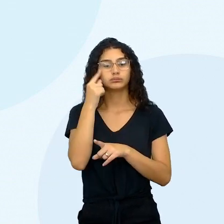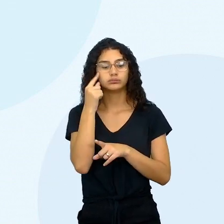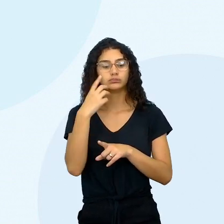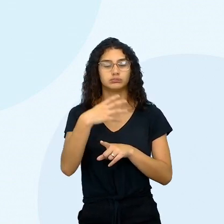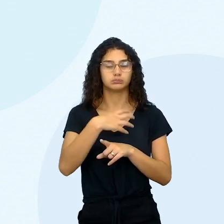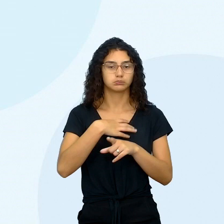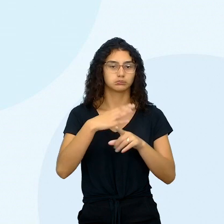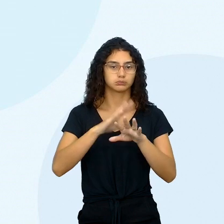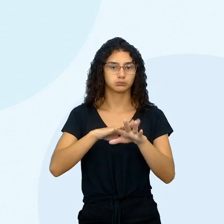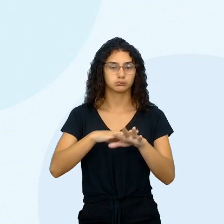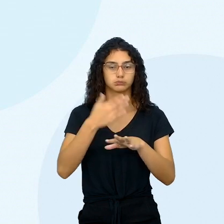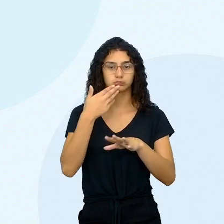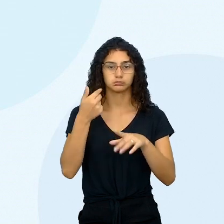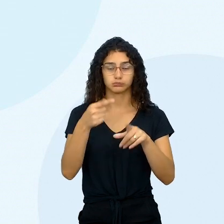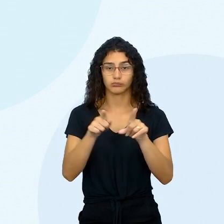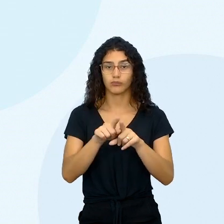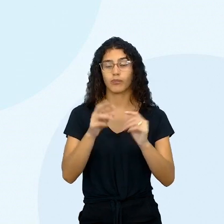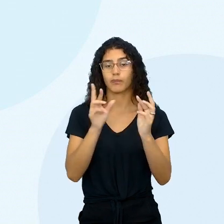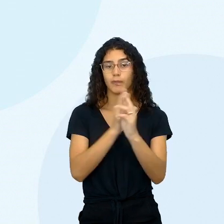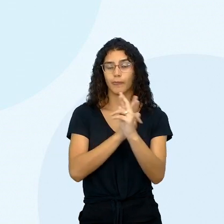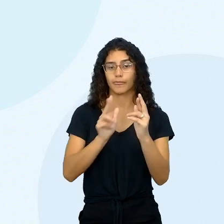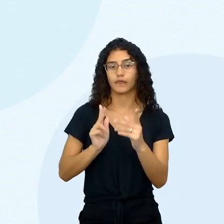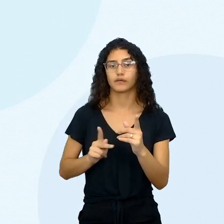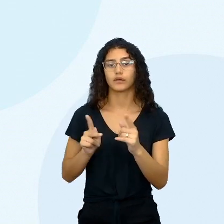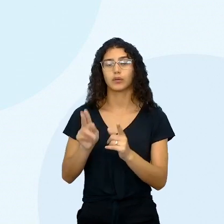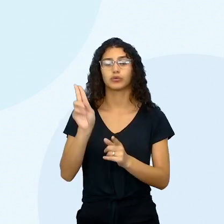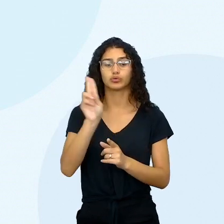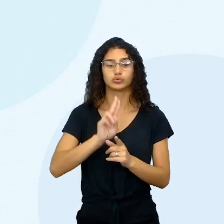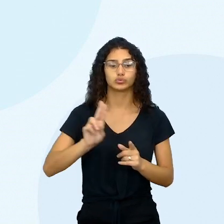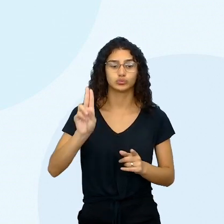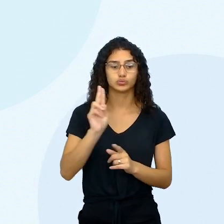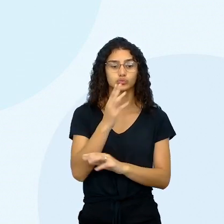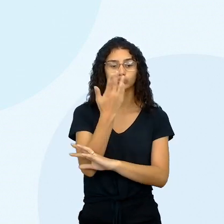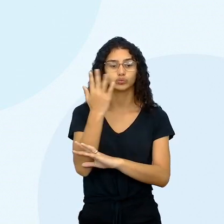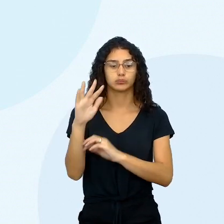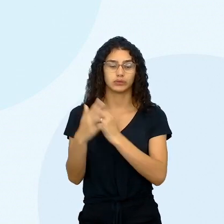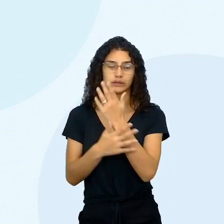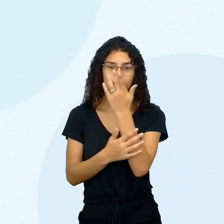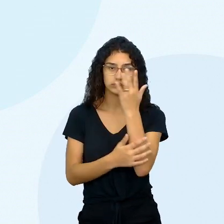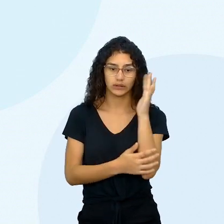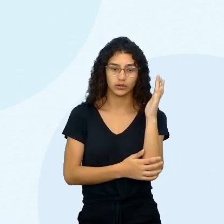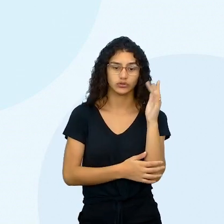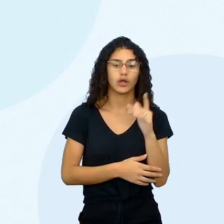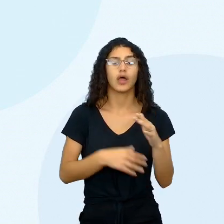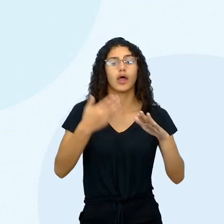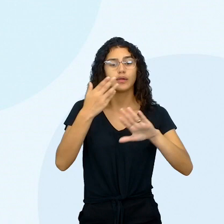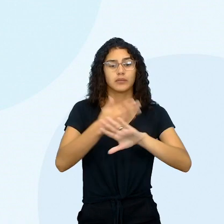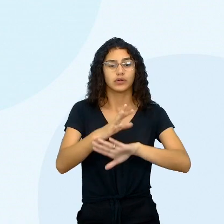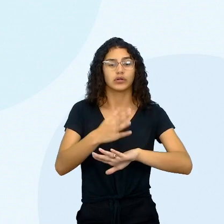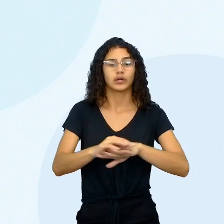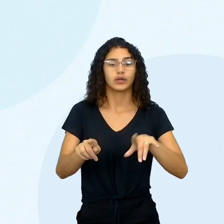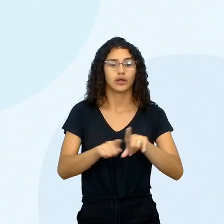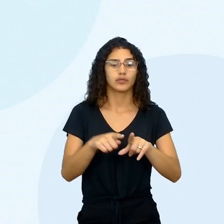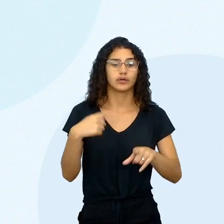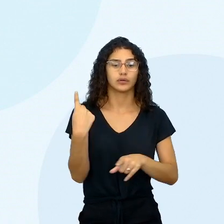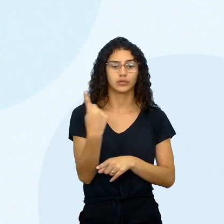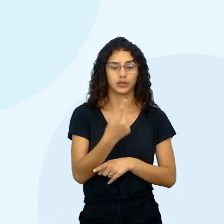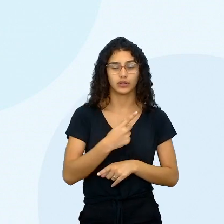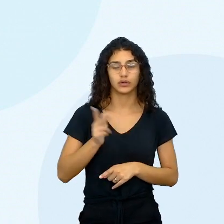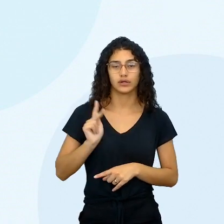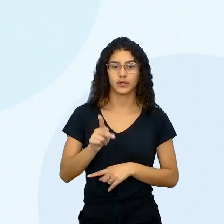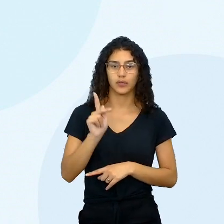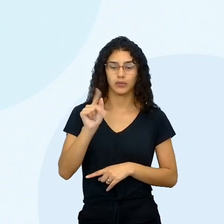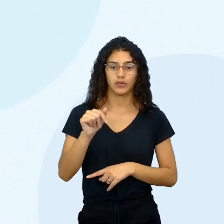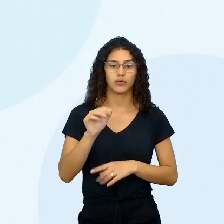aí aos poucos, e essa relação sempre de consumo e paisagem. As práticas inspiradoras, nossa dinâmica era sempre